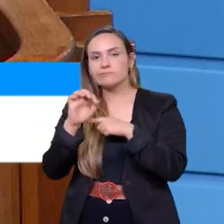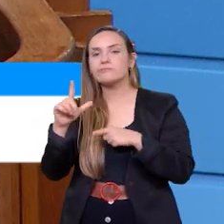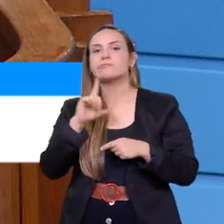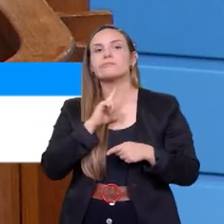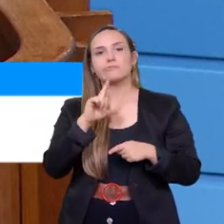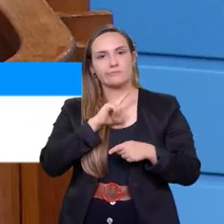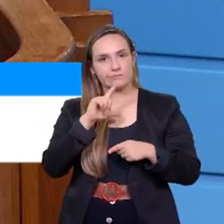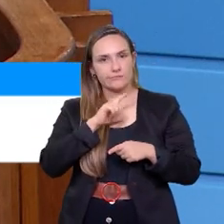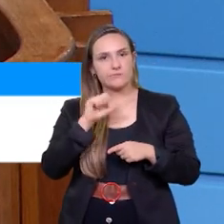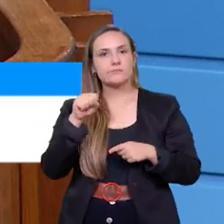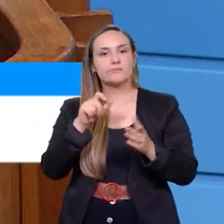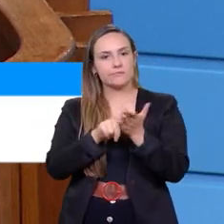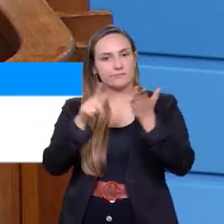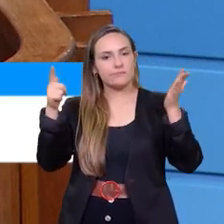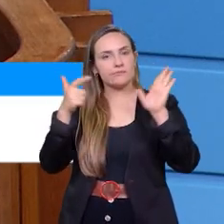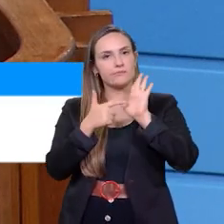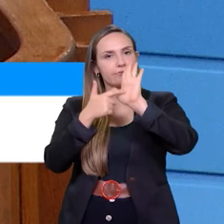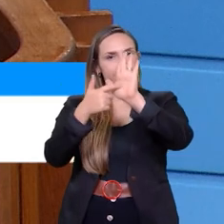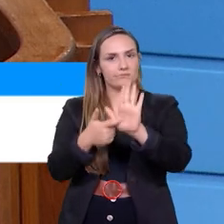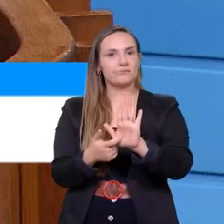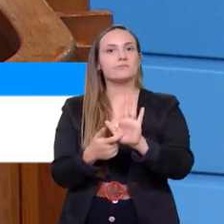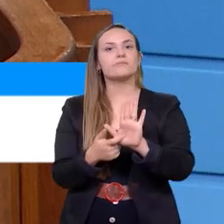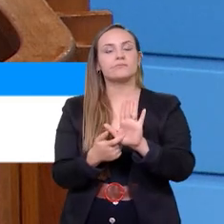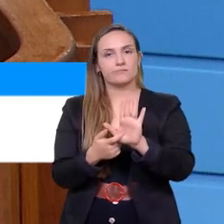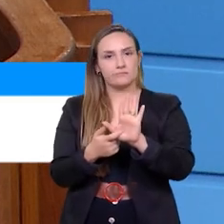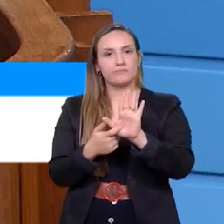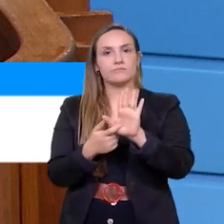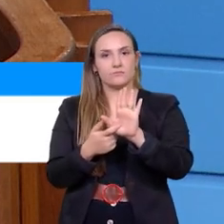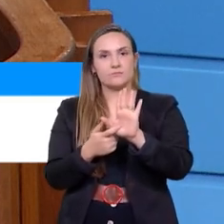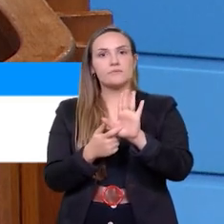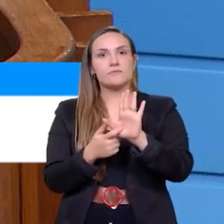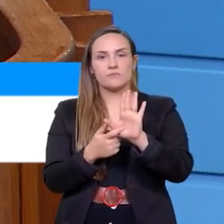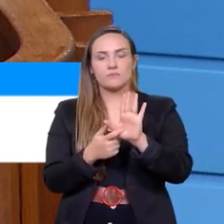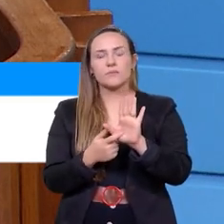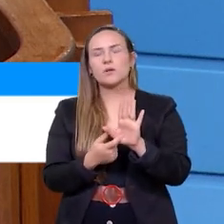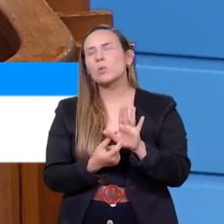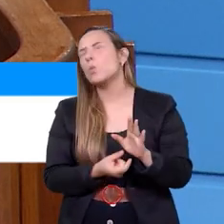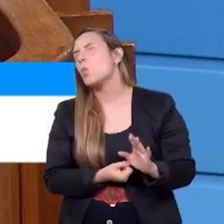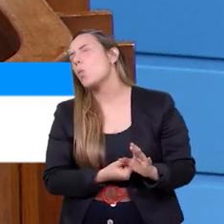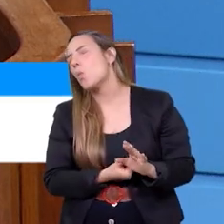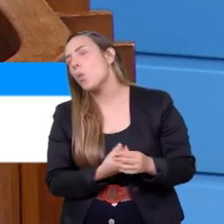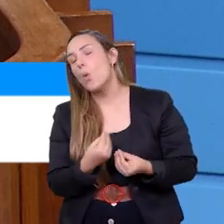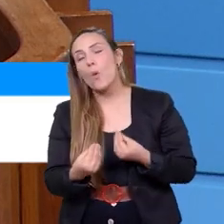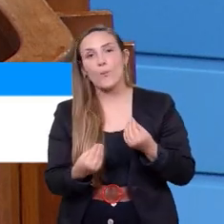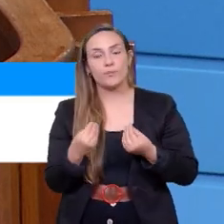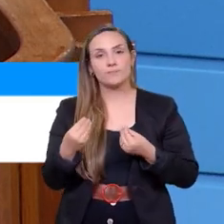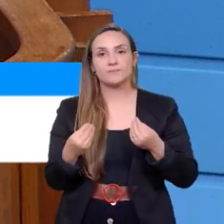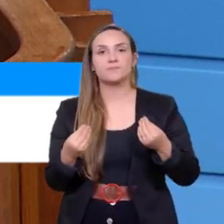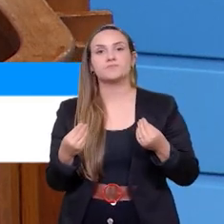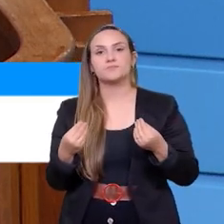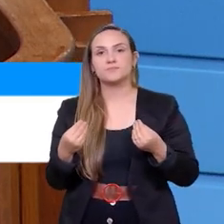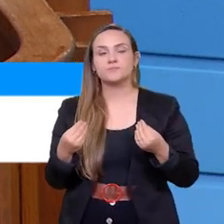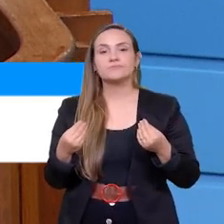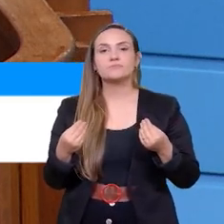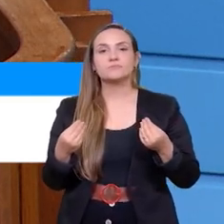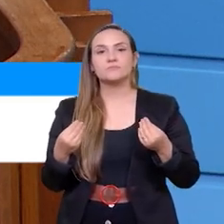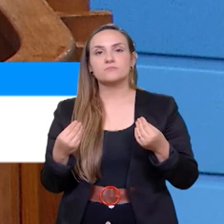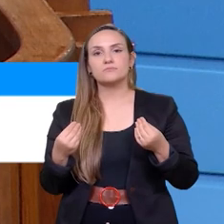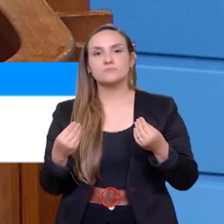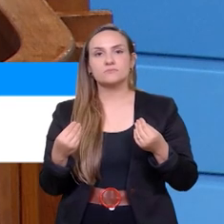nós nos deparamos com manchetes que mostram as quantas andam